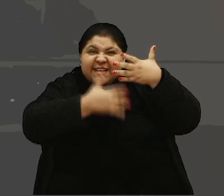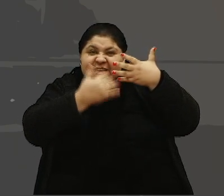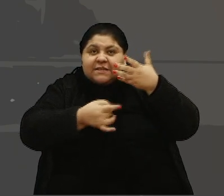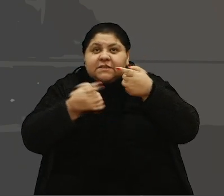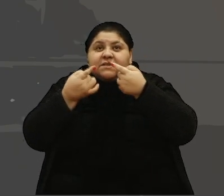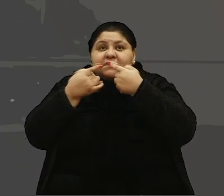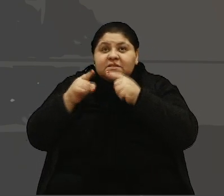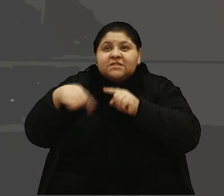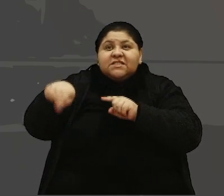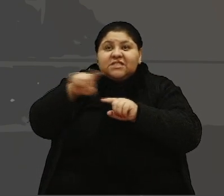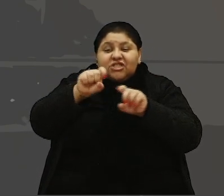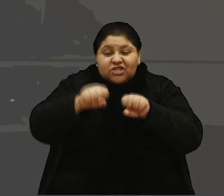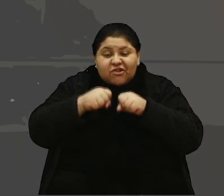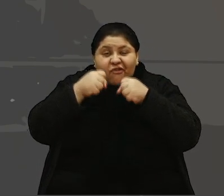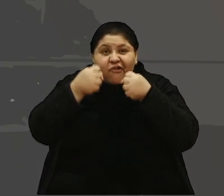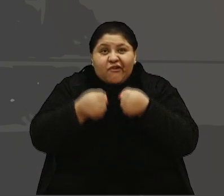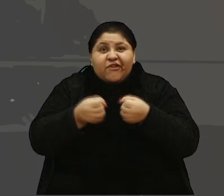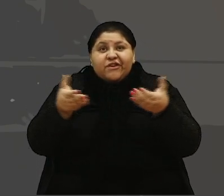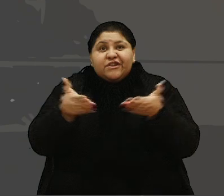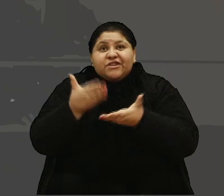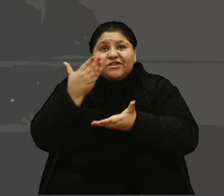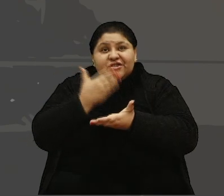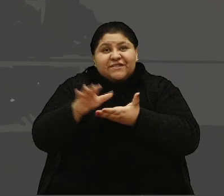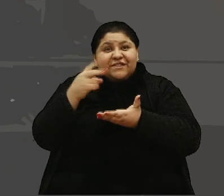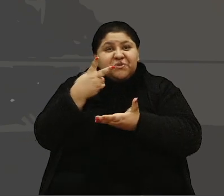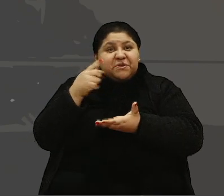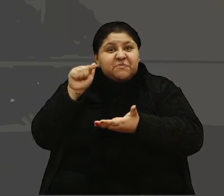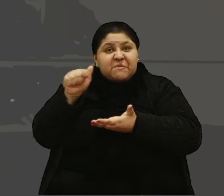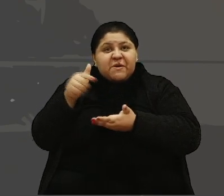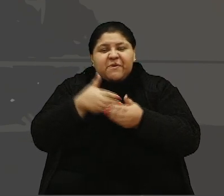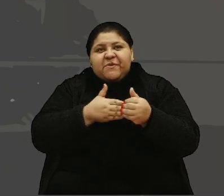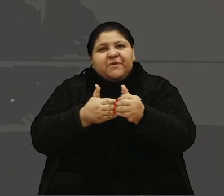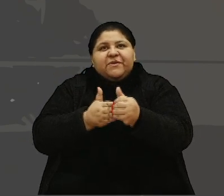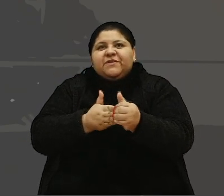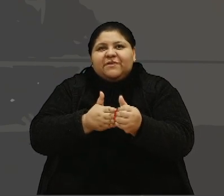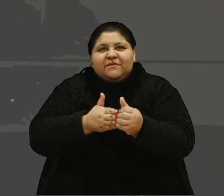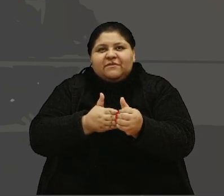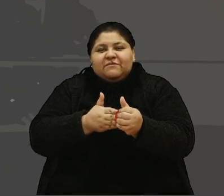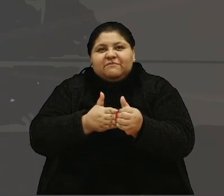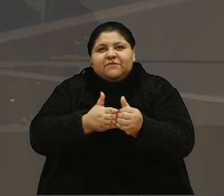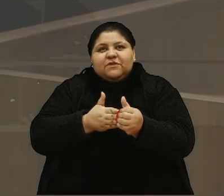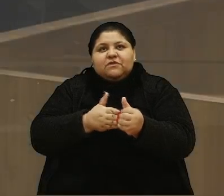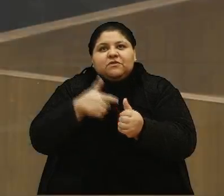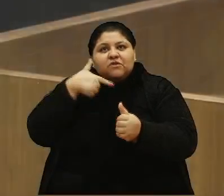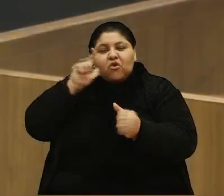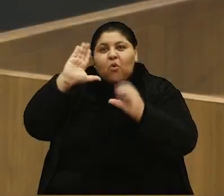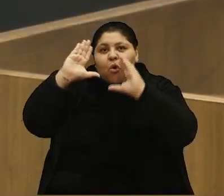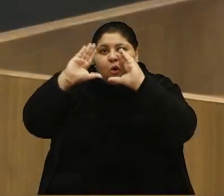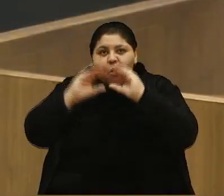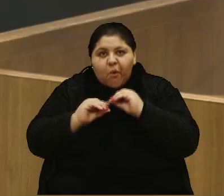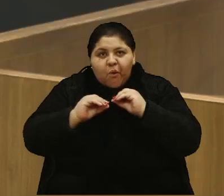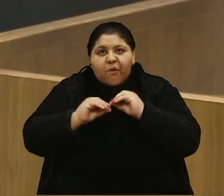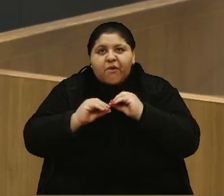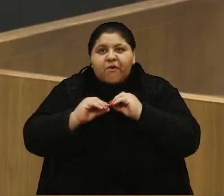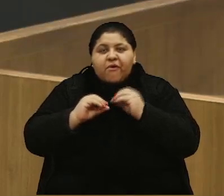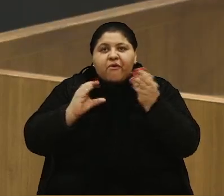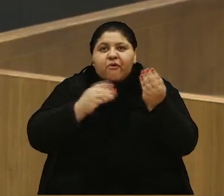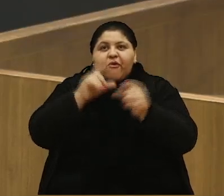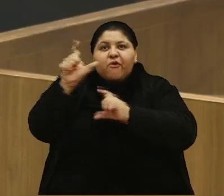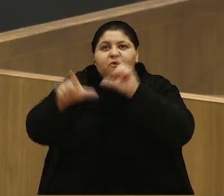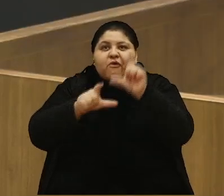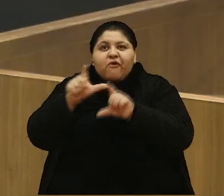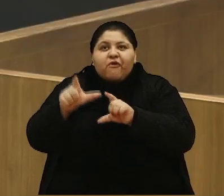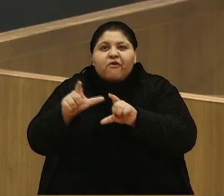Mas sem a gente se empenhar, eles já perderam 2.000 seguidores. Só desde ontem à noite, tá? Eles perderam 2.000 seguidores. E muita gente escrevendo